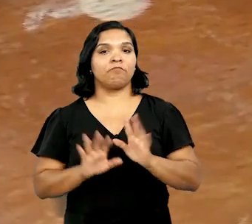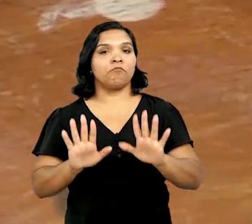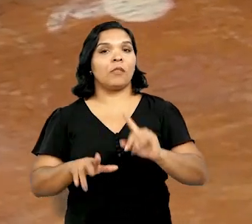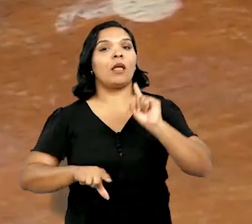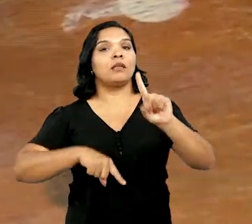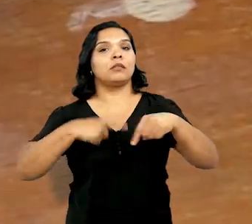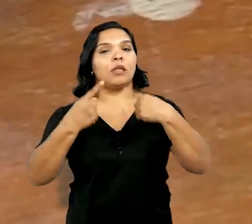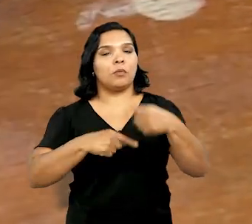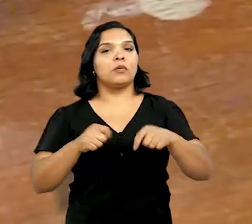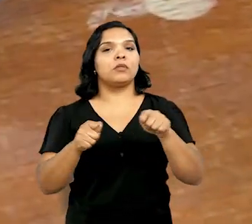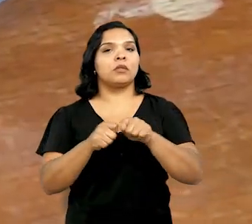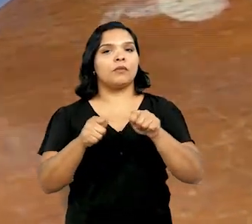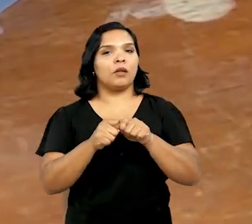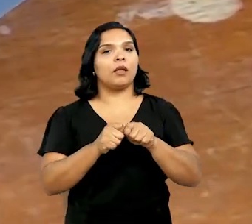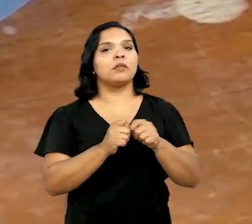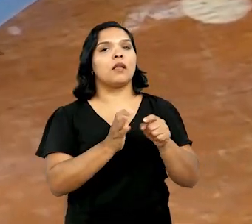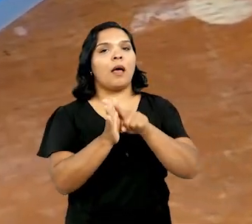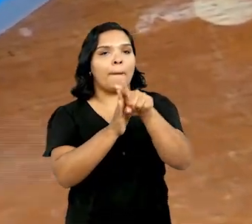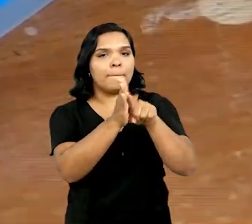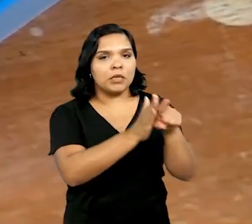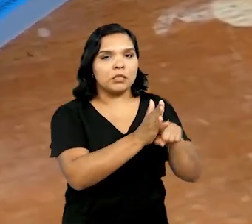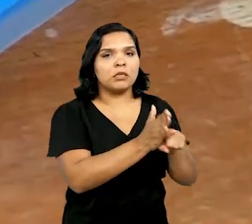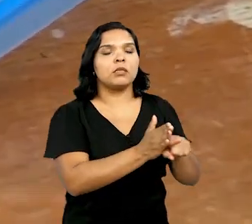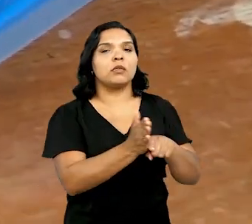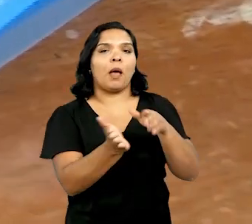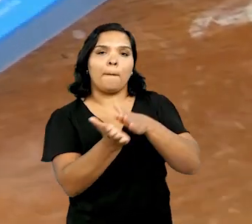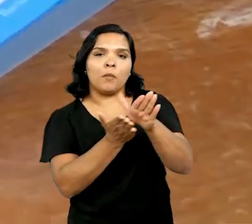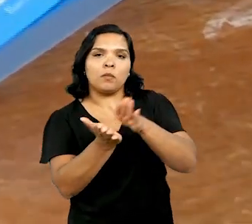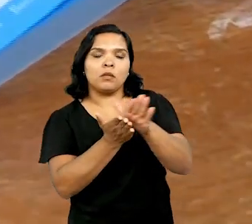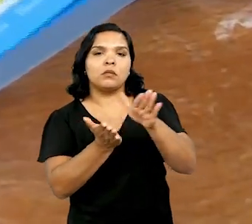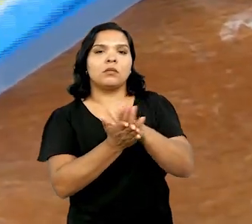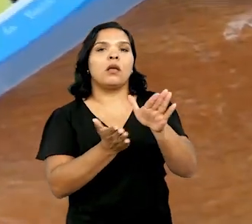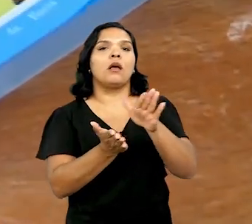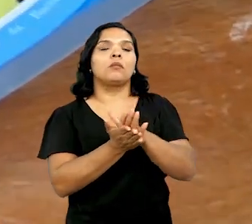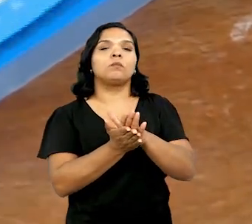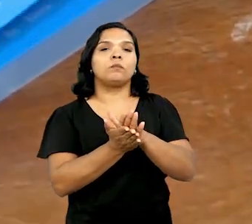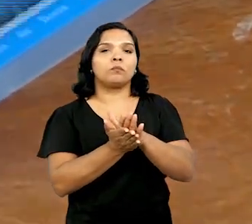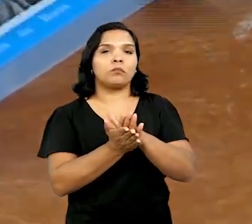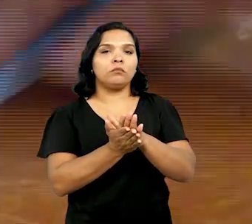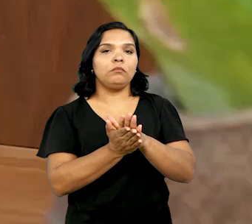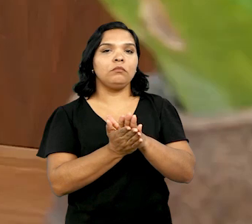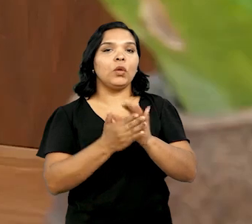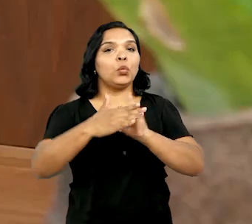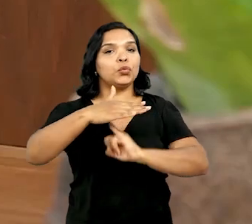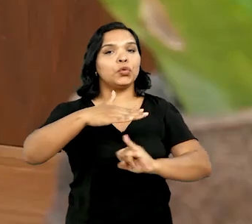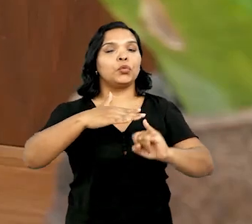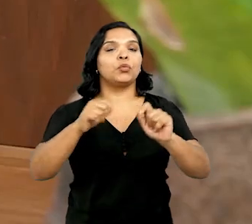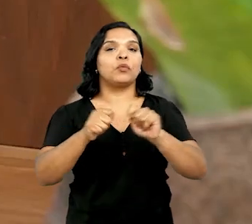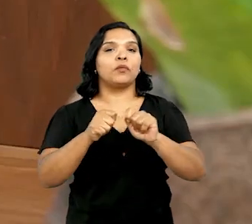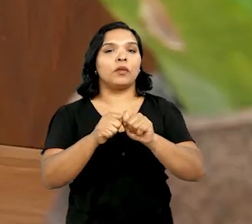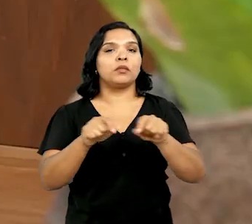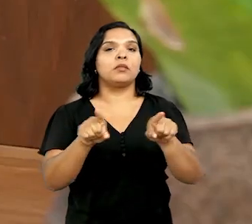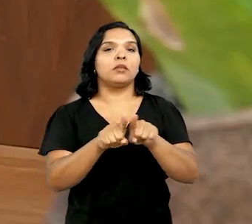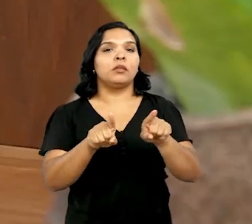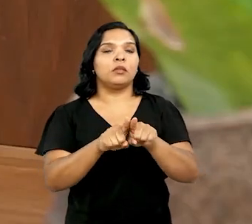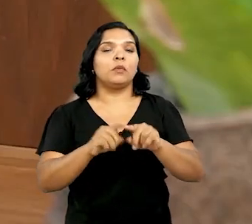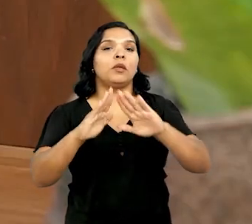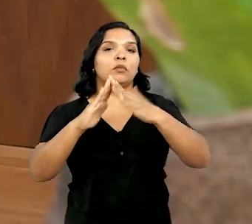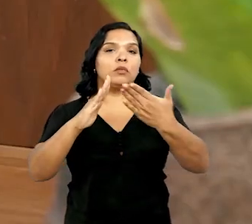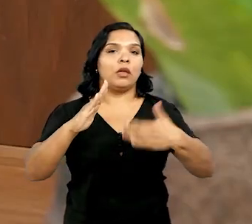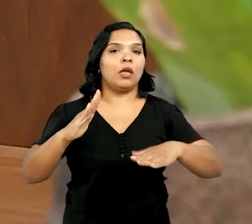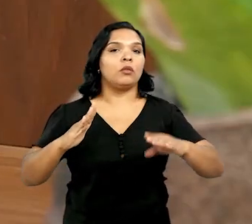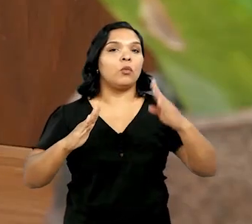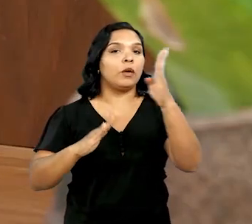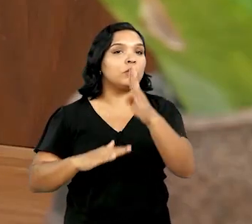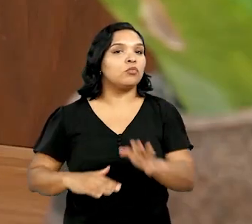Mas, depois que a gente fez o mapeamento e que virou uma publicação, a Fundação Palmares resolveu fazer um mapeamento dos terreiros